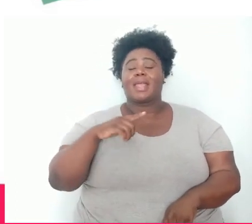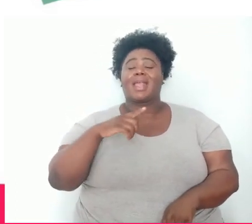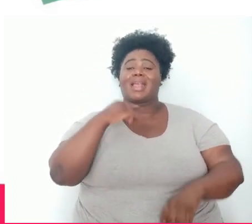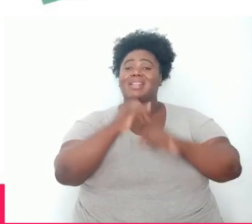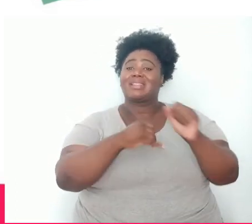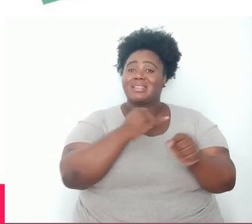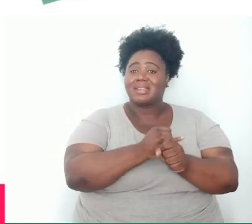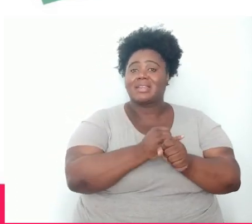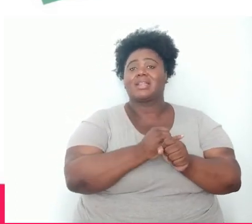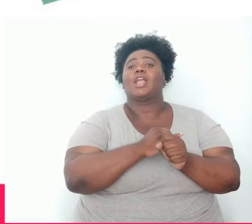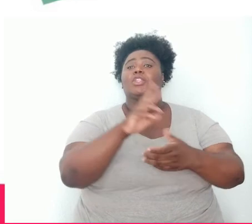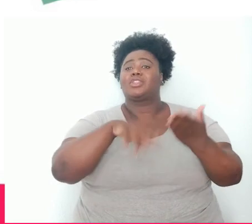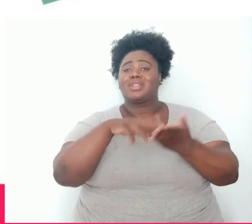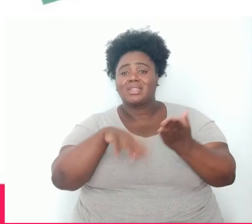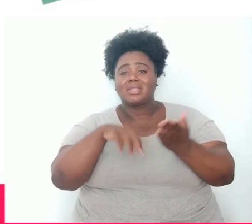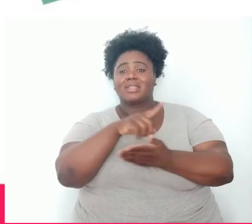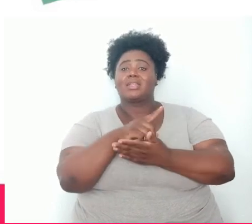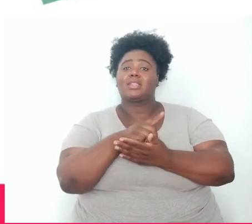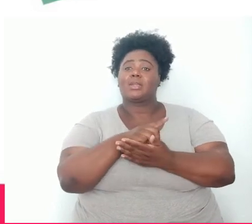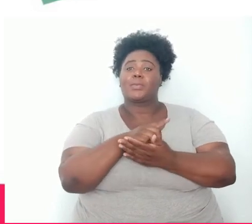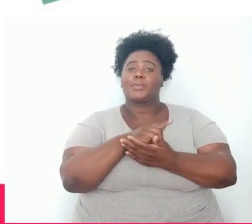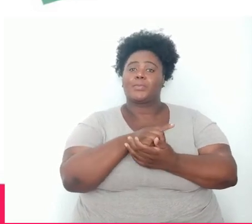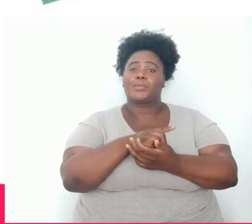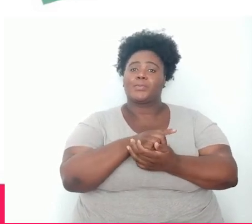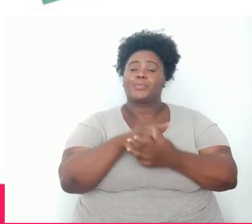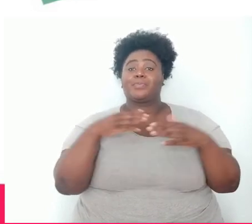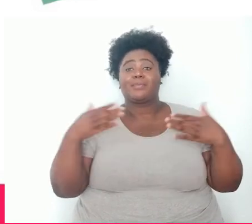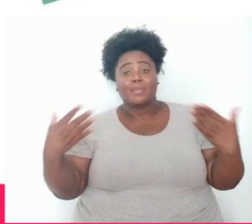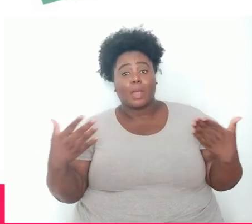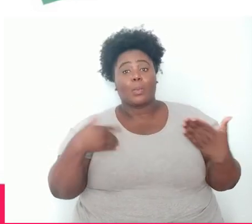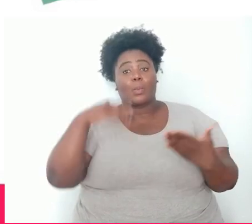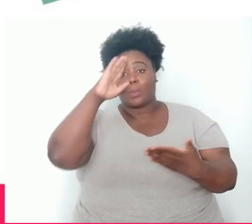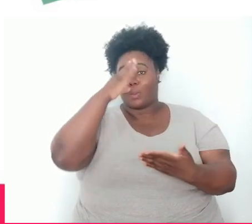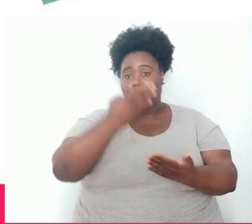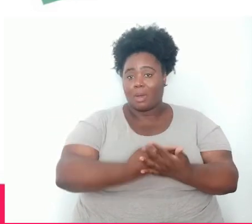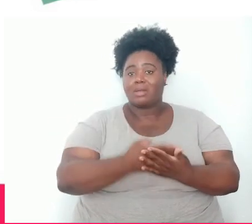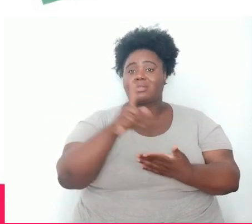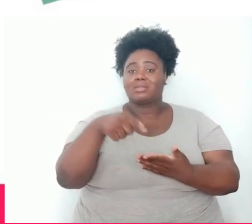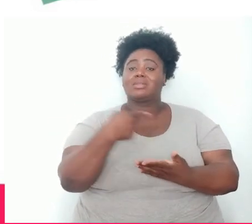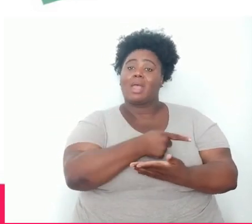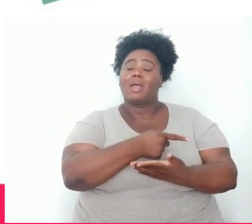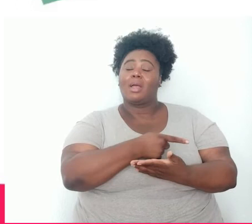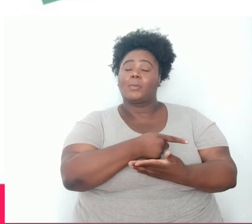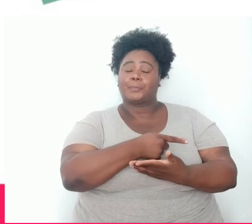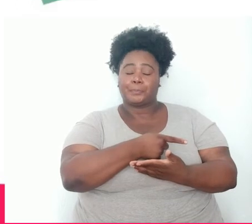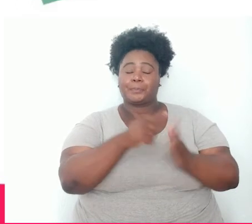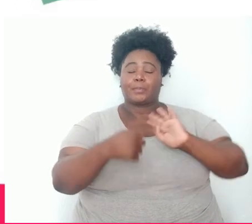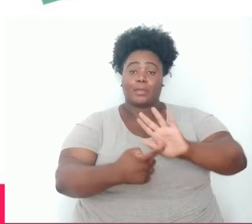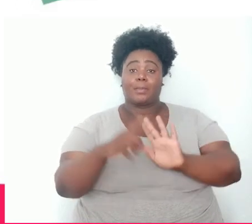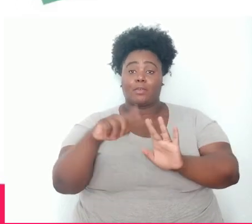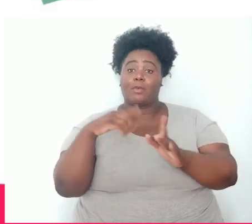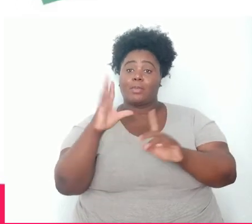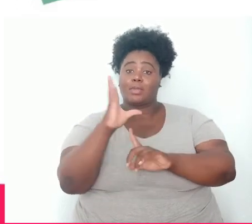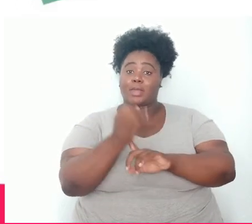que lida com uma literatura de arte política. Então, eu acredito que a performance é essa arte